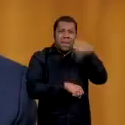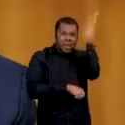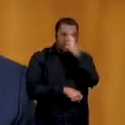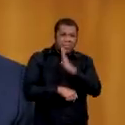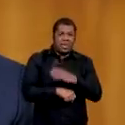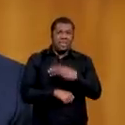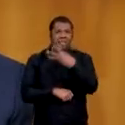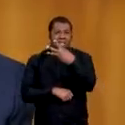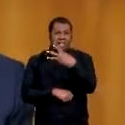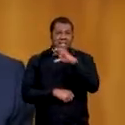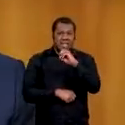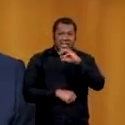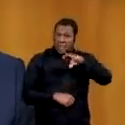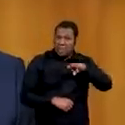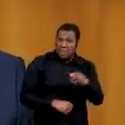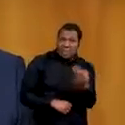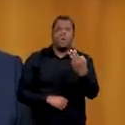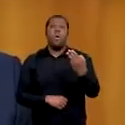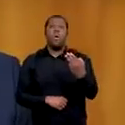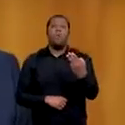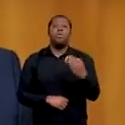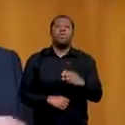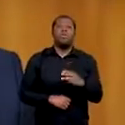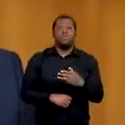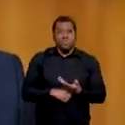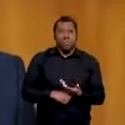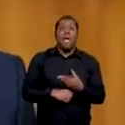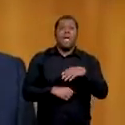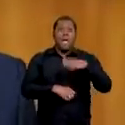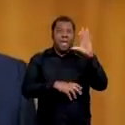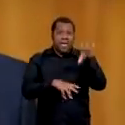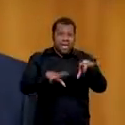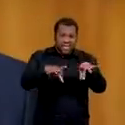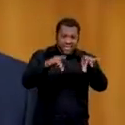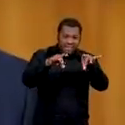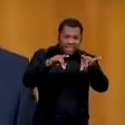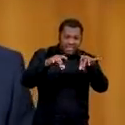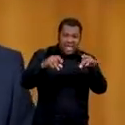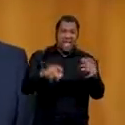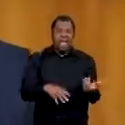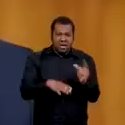de hectares de terra degradadas que a gente pode recuperar para plantar o que a gente quiser.